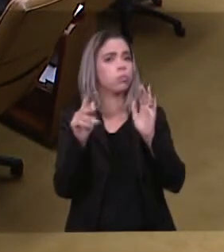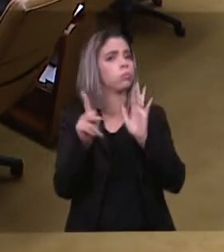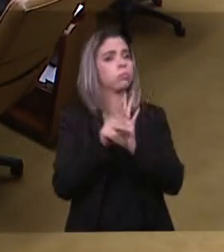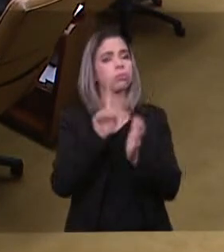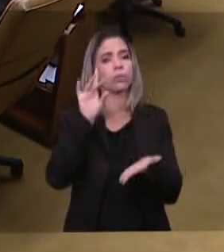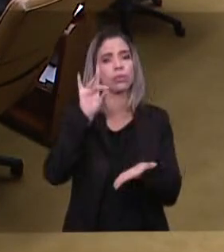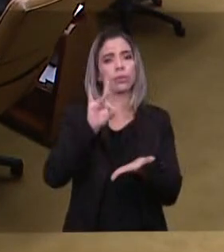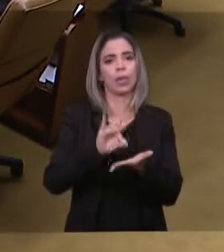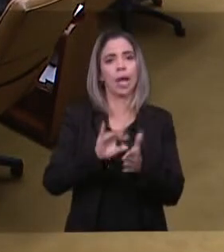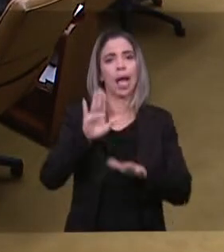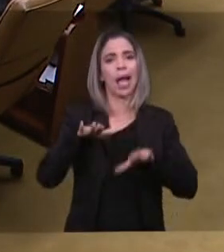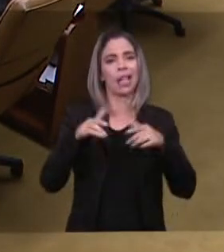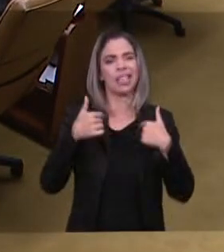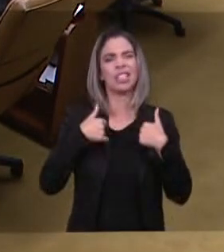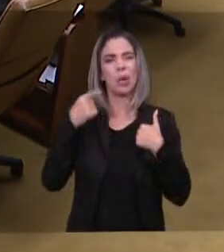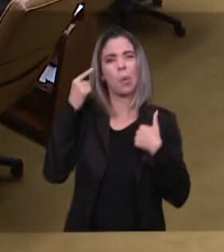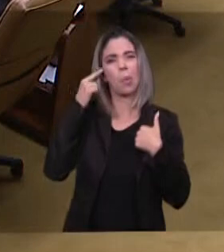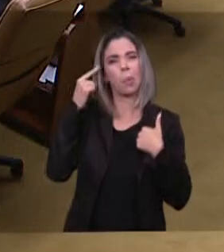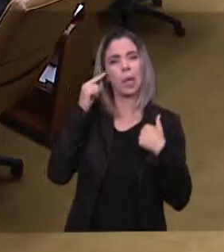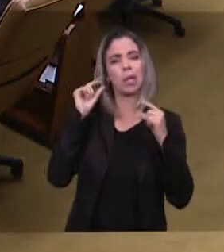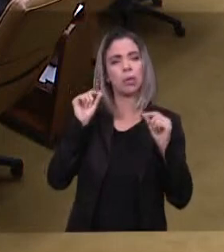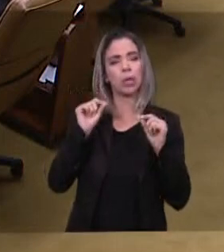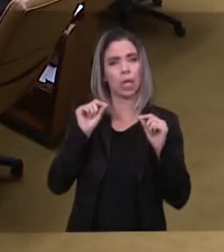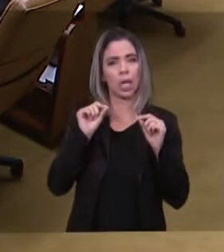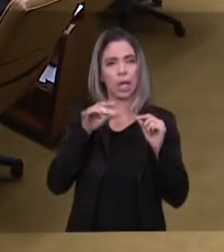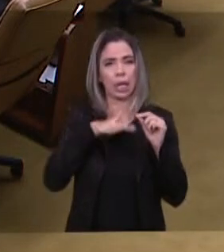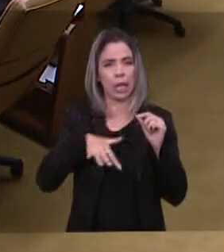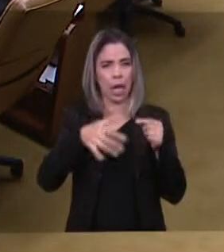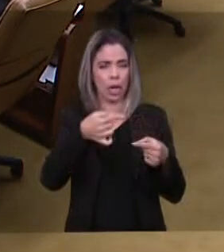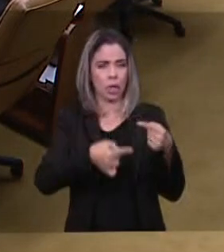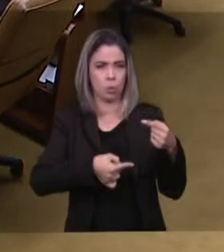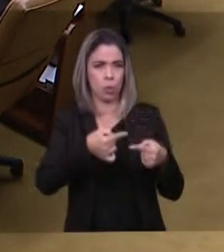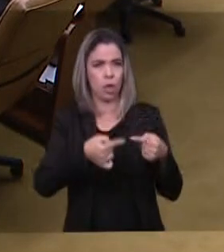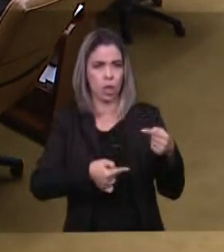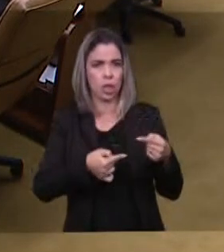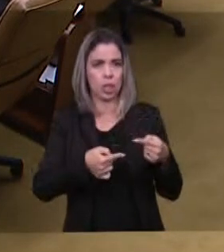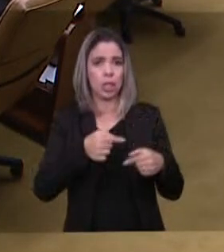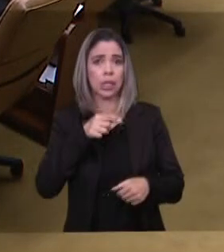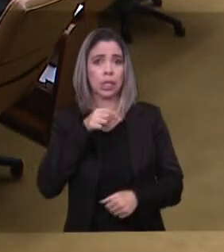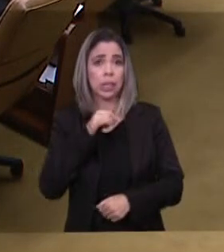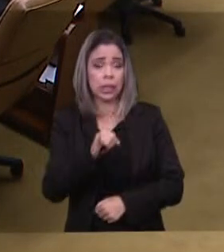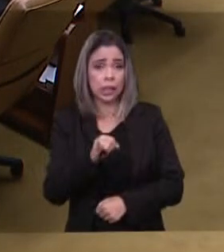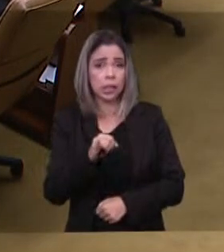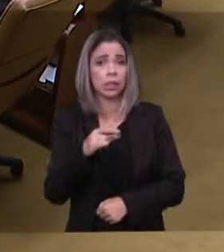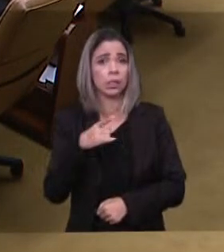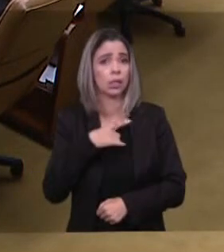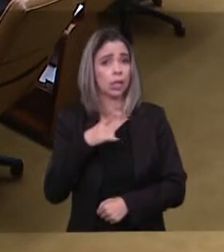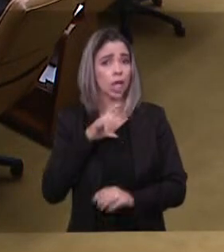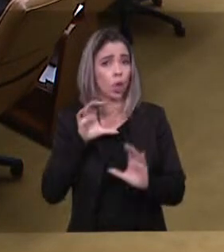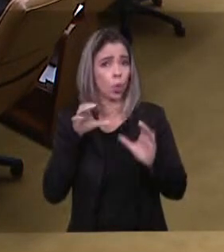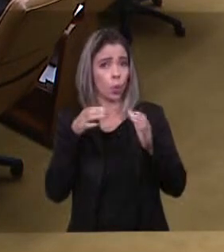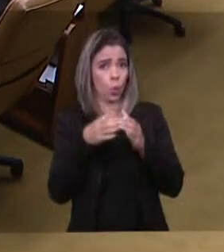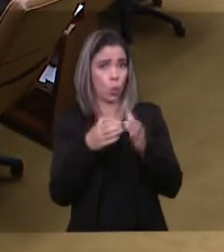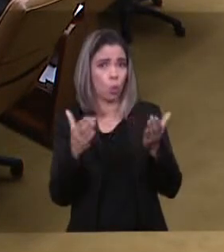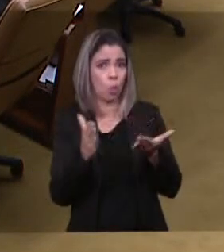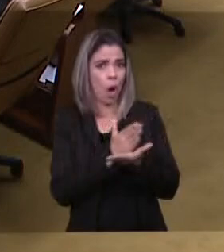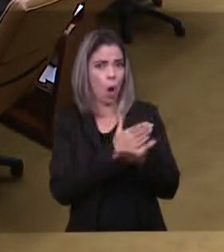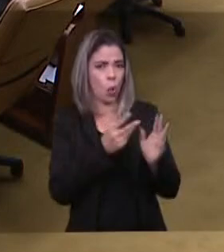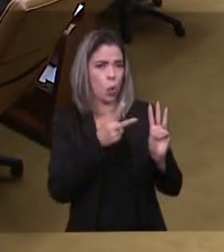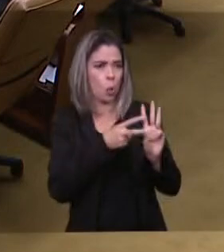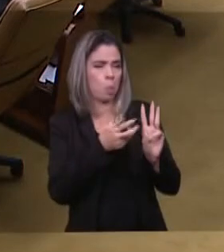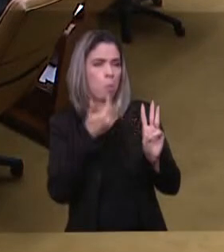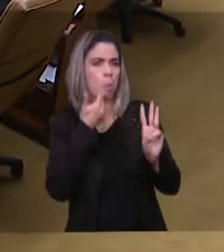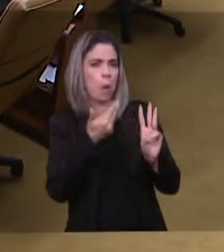com a impressão que, politicamente, quando determinadas tribos indicam